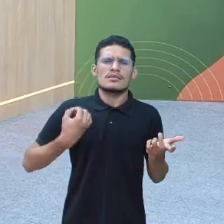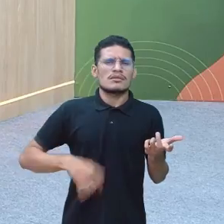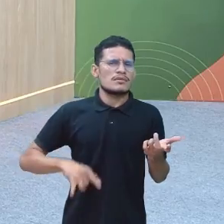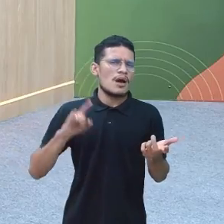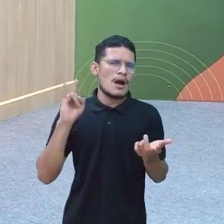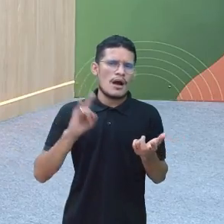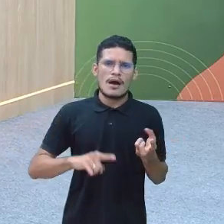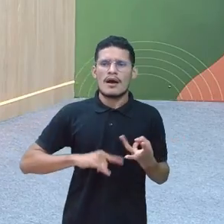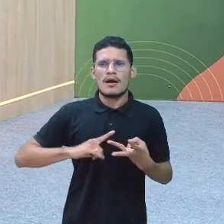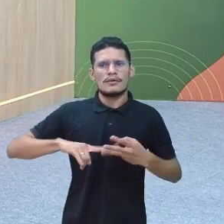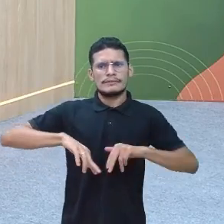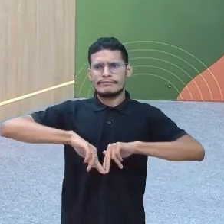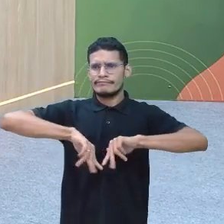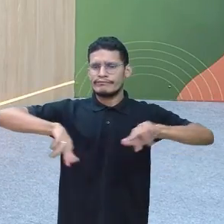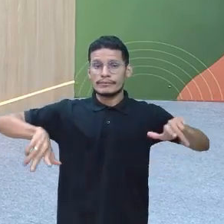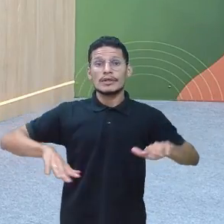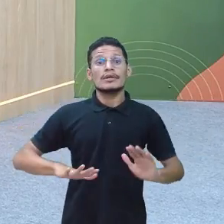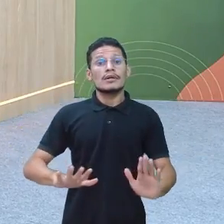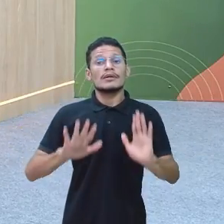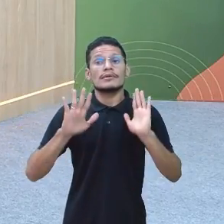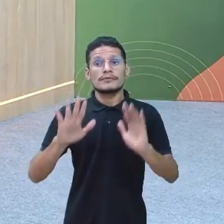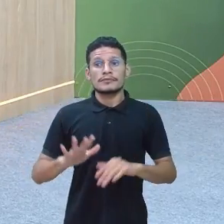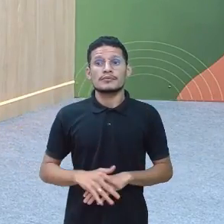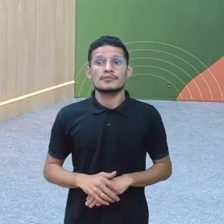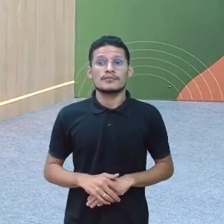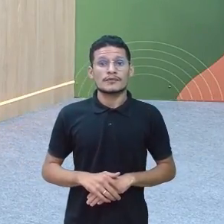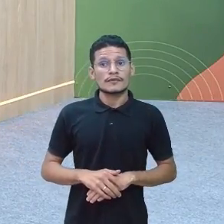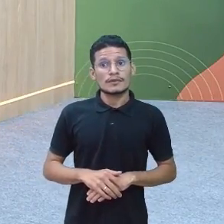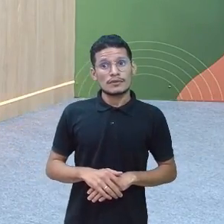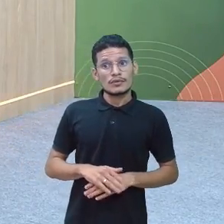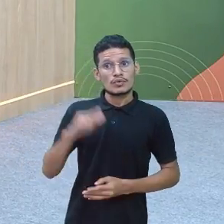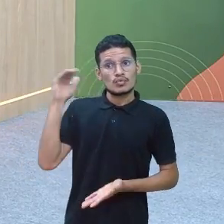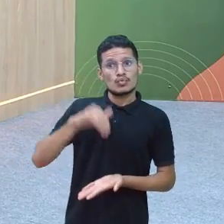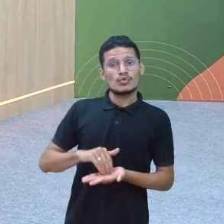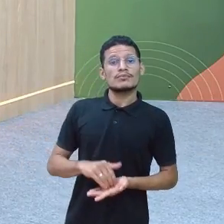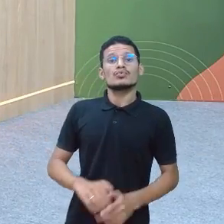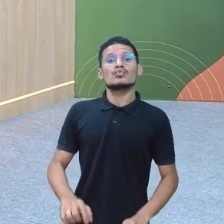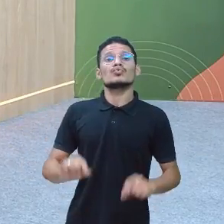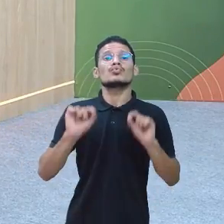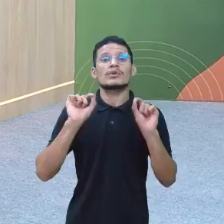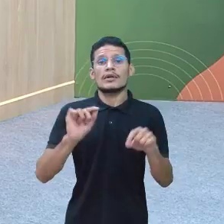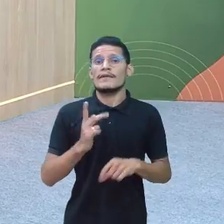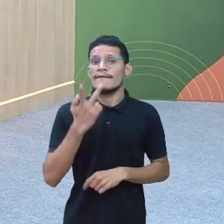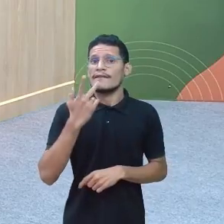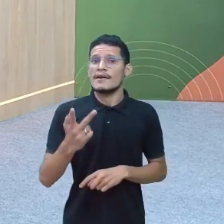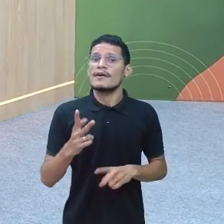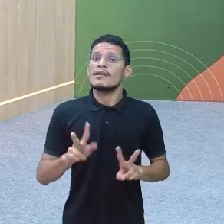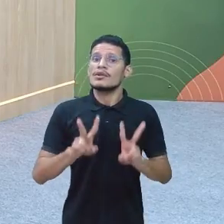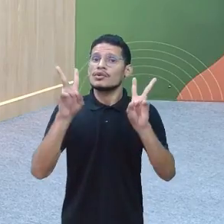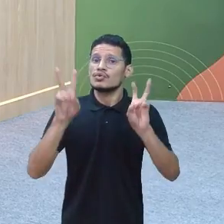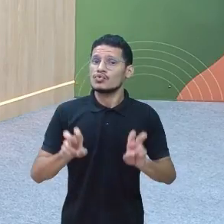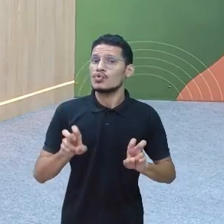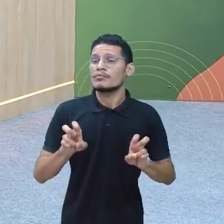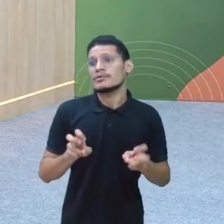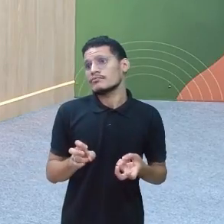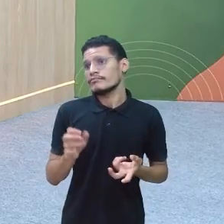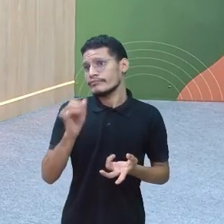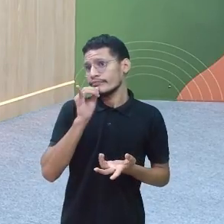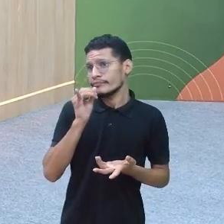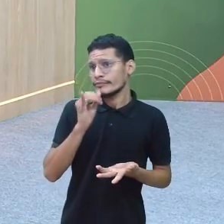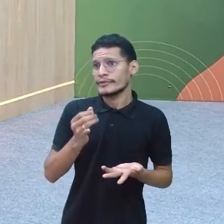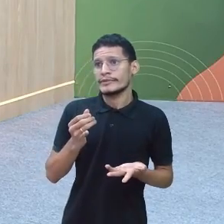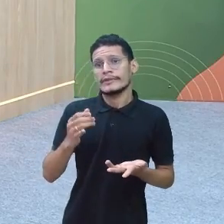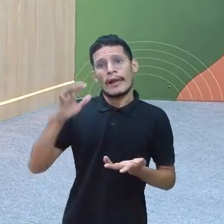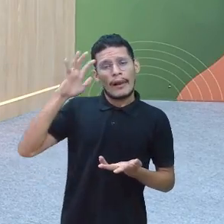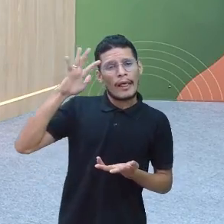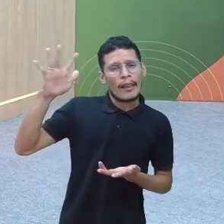enfim. E esse forró estilizado, ele vai falar muito sobre as